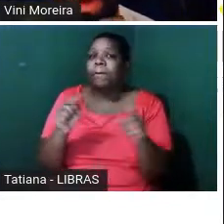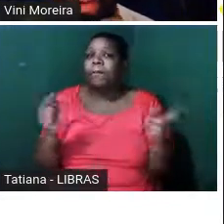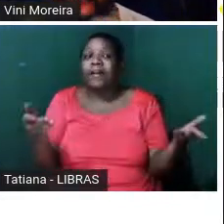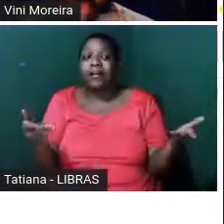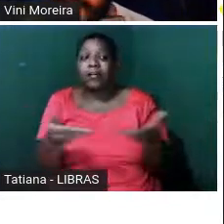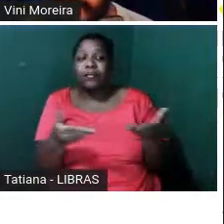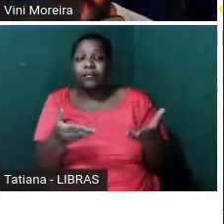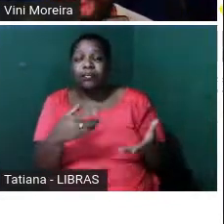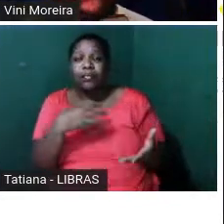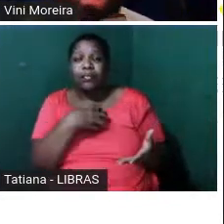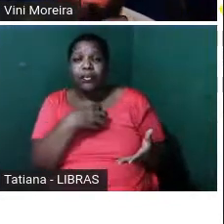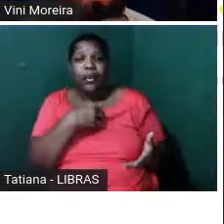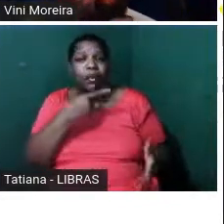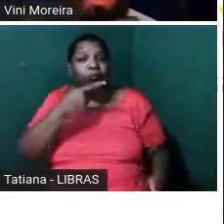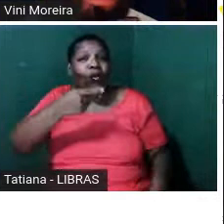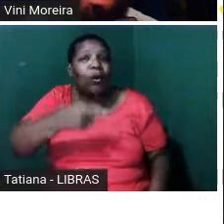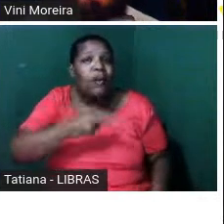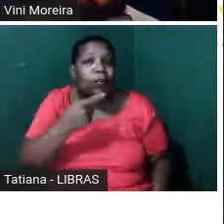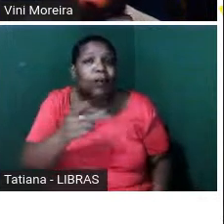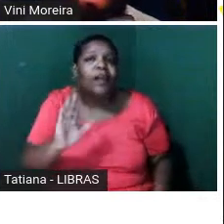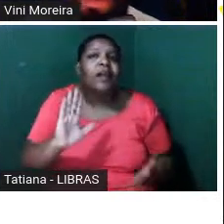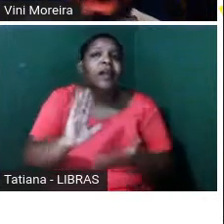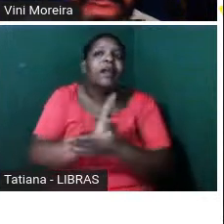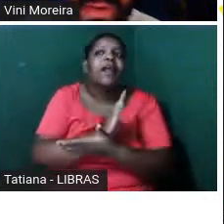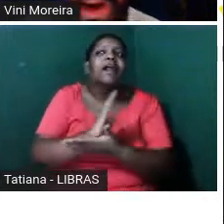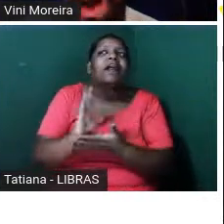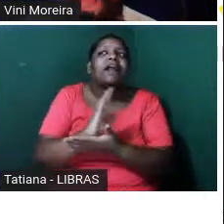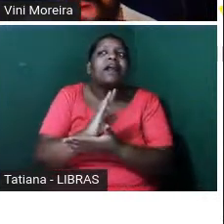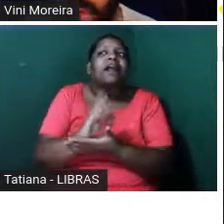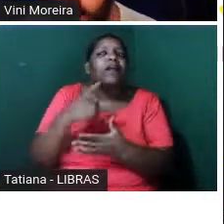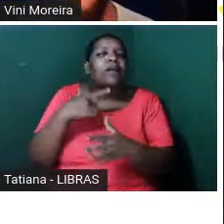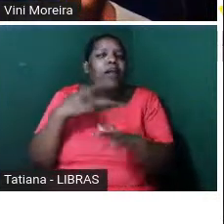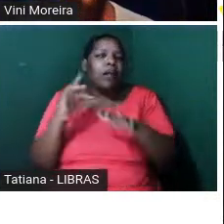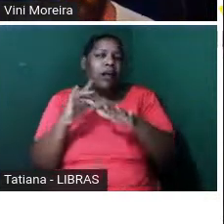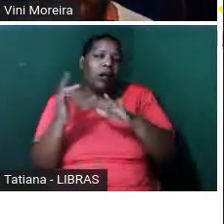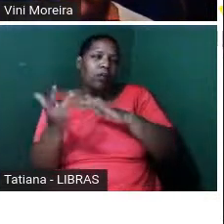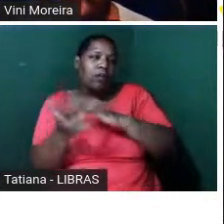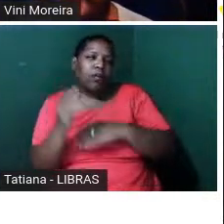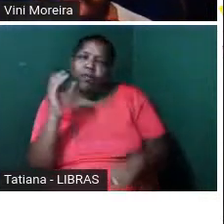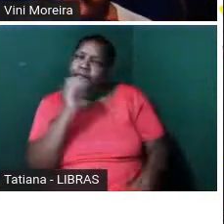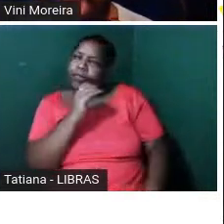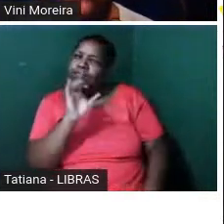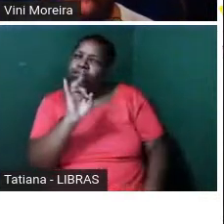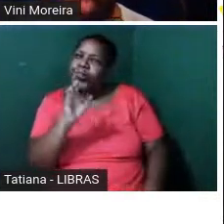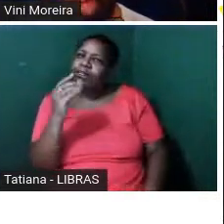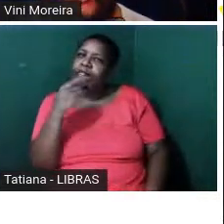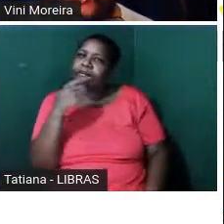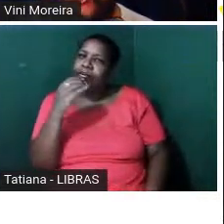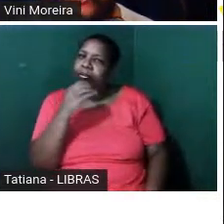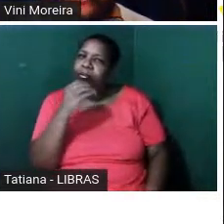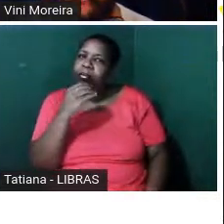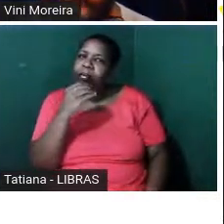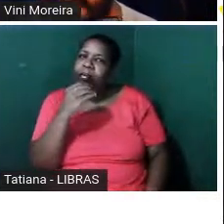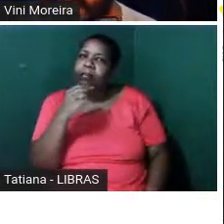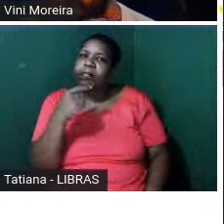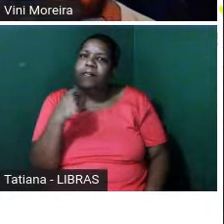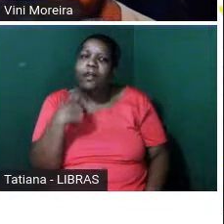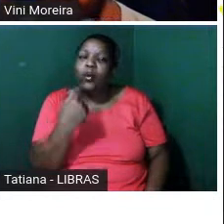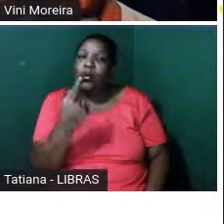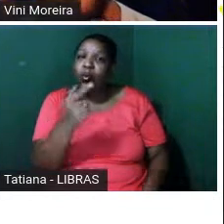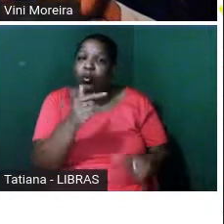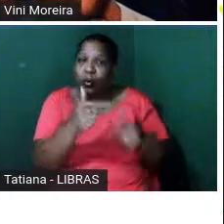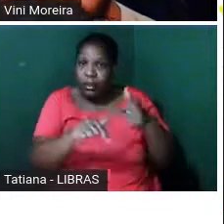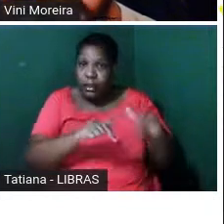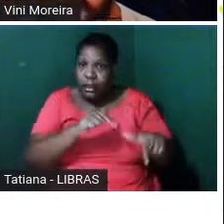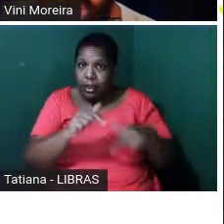nesse caso que é um depoimento às vezes vai por uma rede social rapidinho a gente só quer um negocinho e um dos trabalhos